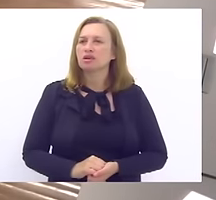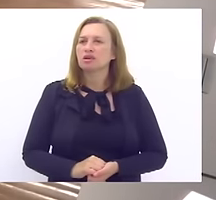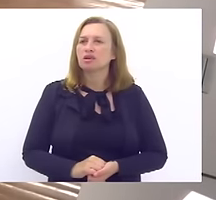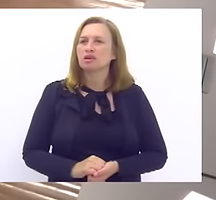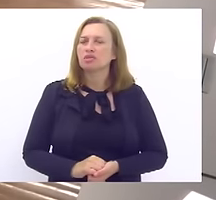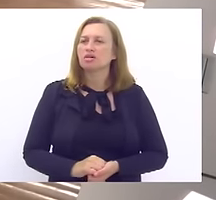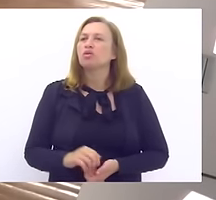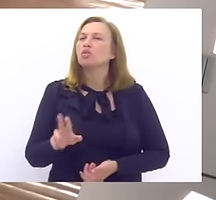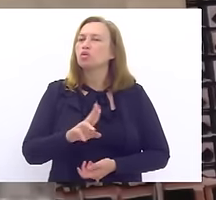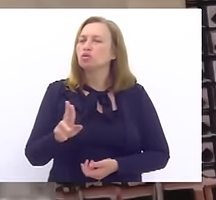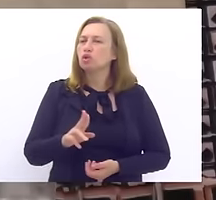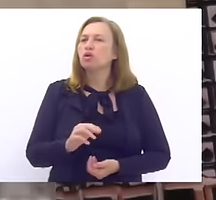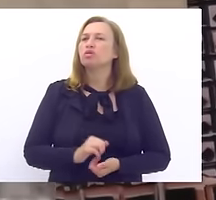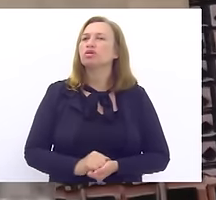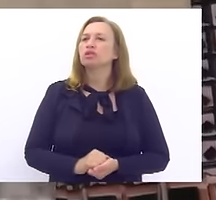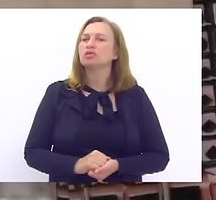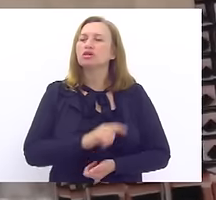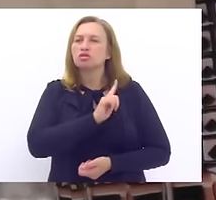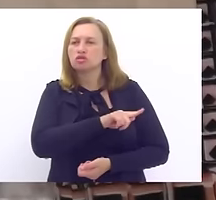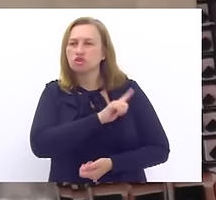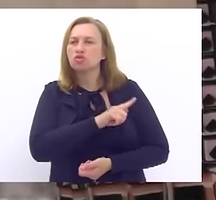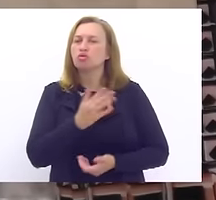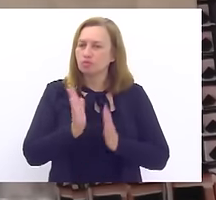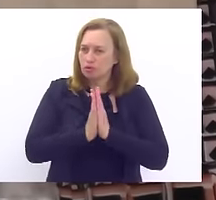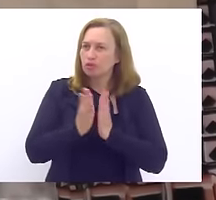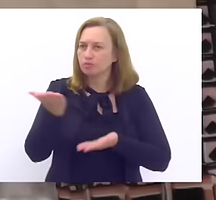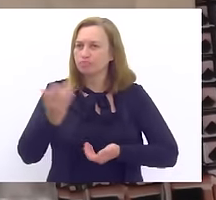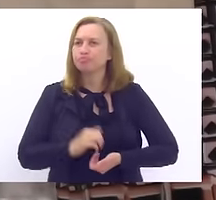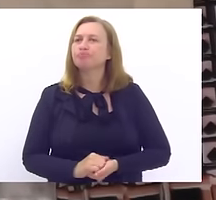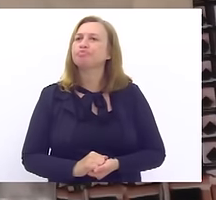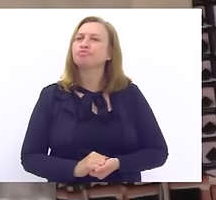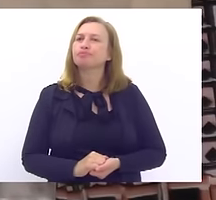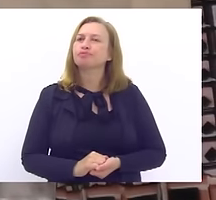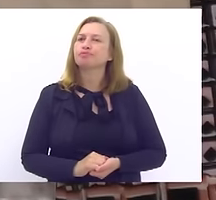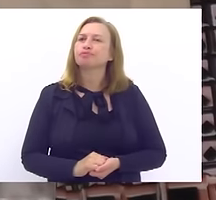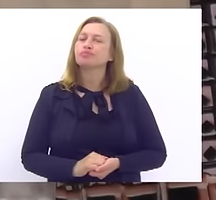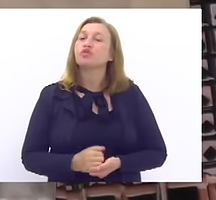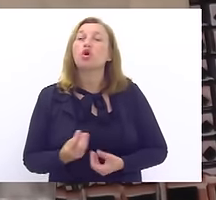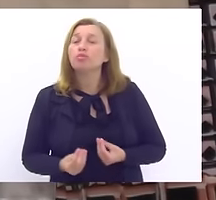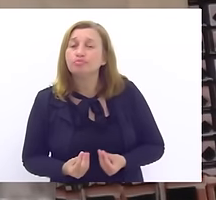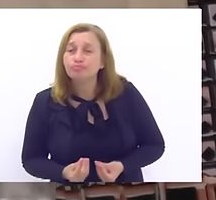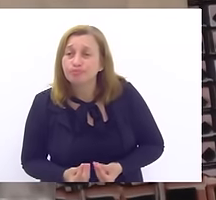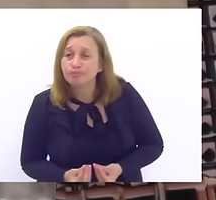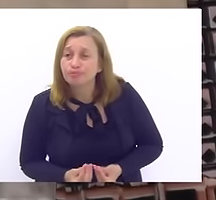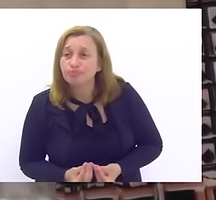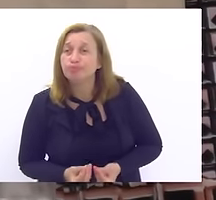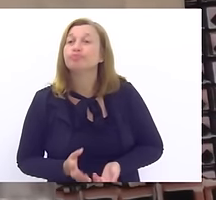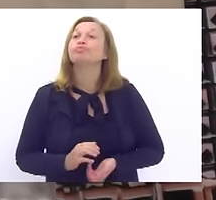é o nome do sócio majoritário do gestor da empresa Fox por favor como